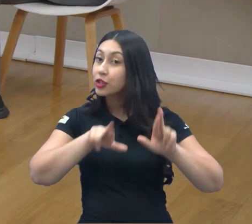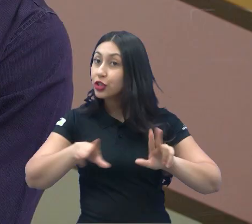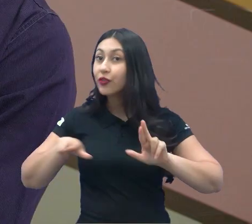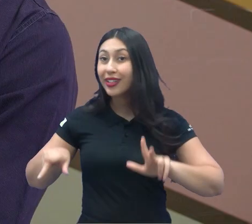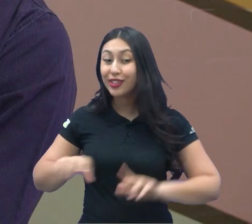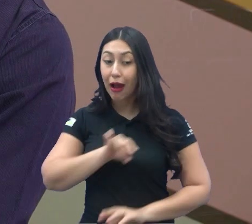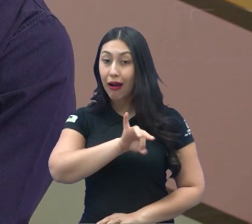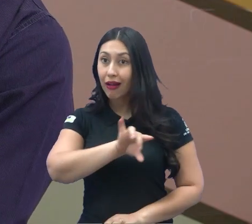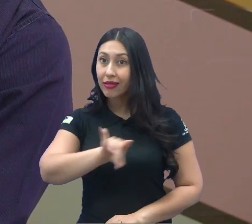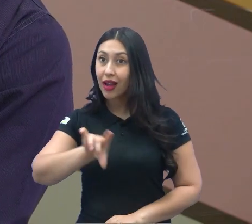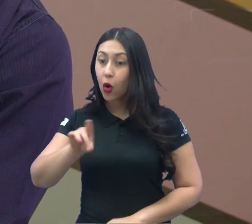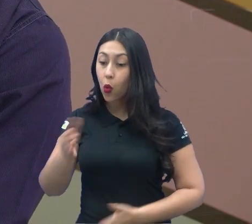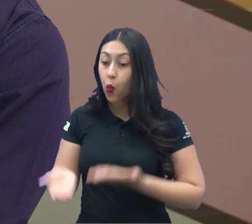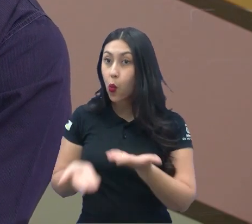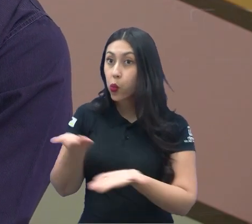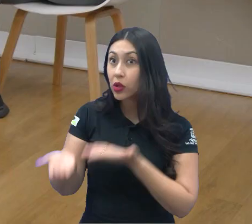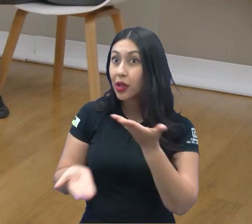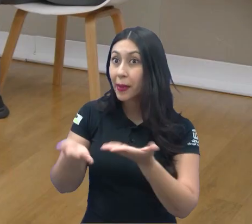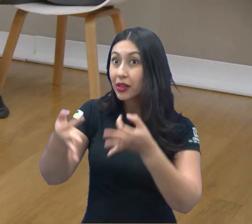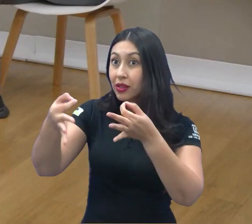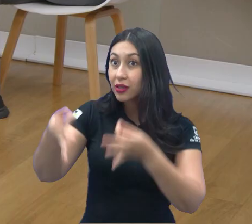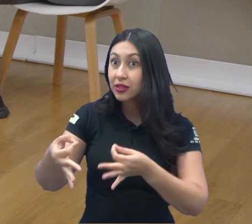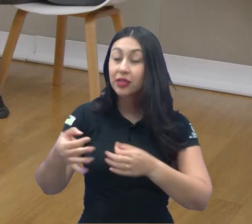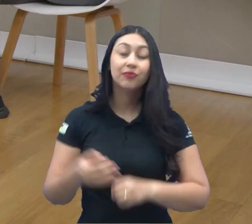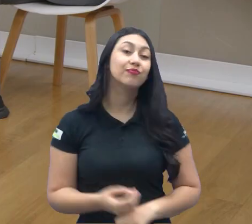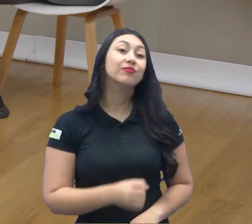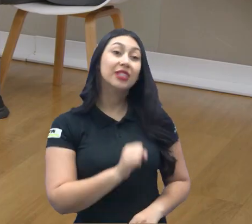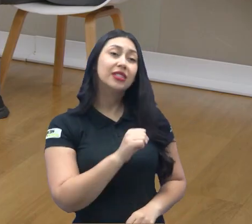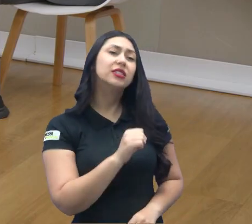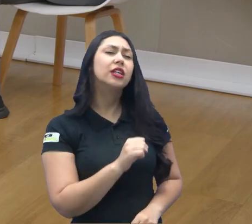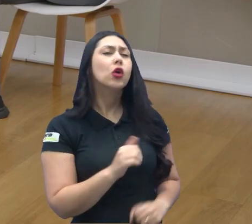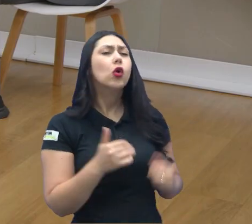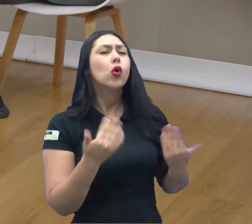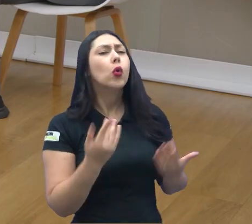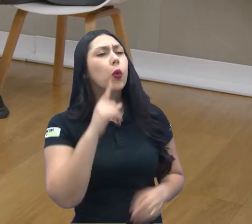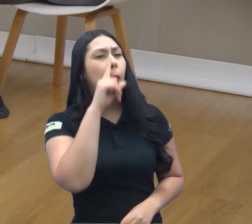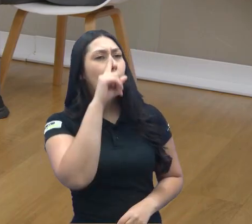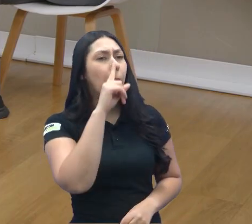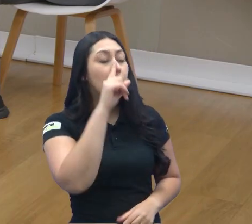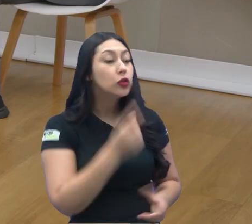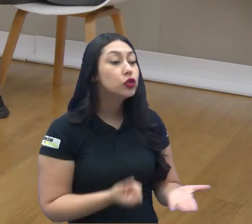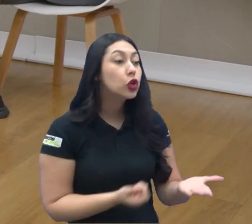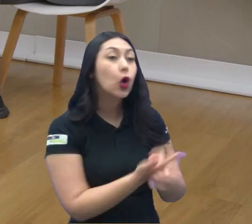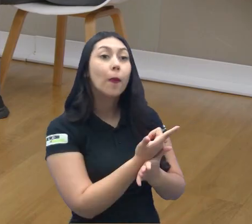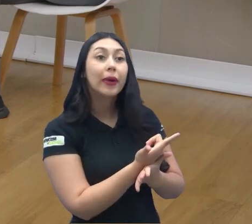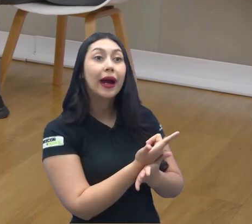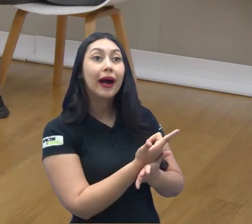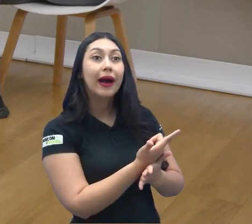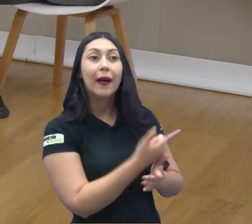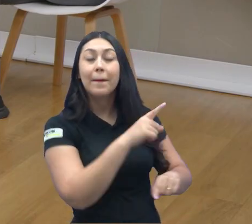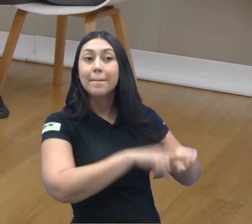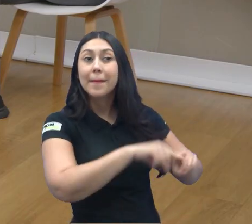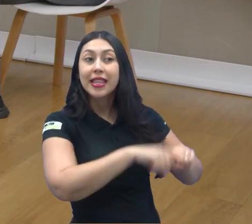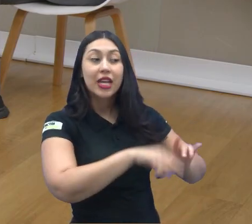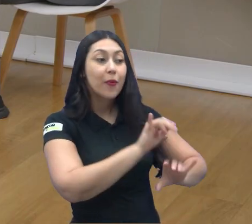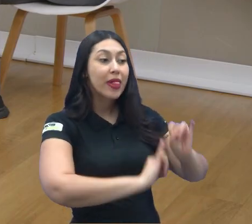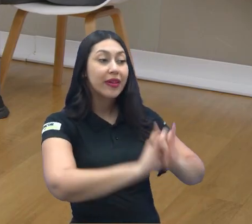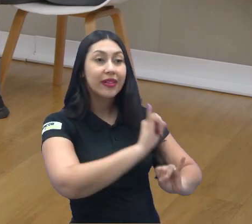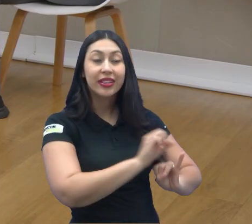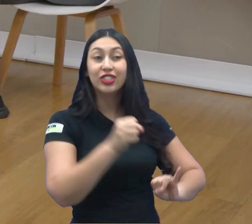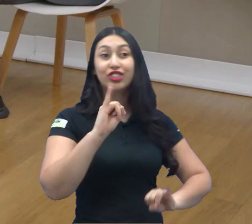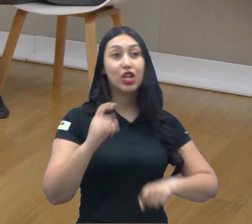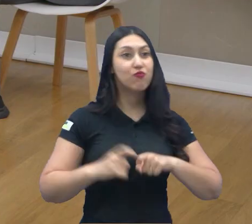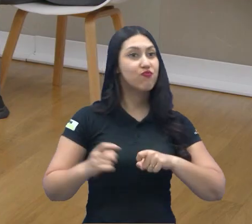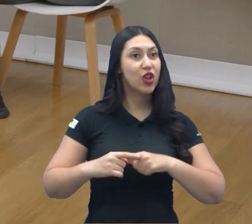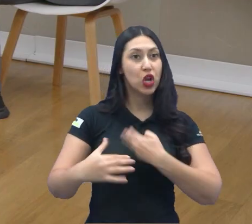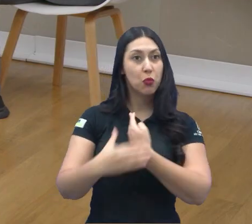tratamento. Sim, perfeito. E os riscos de comprar esses produtos pela internet, sem uma prescrição médica? O que pode provocar uma queda